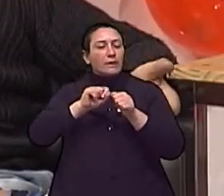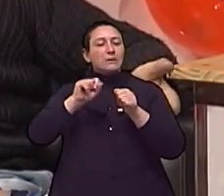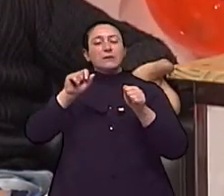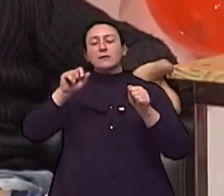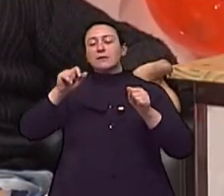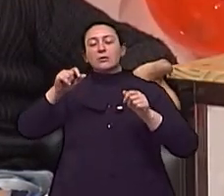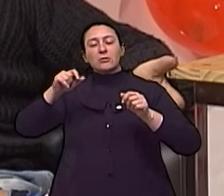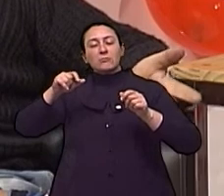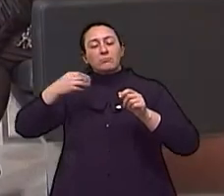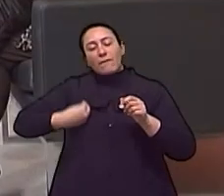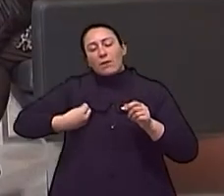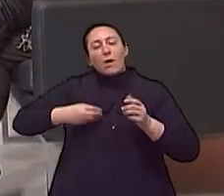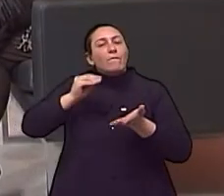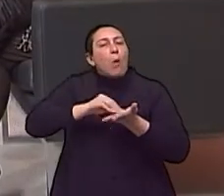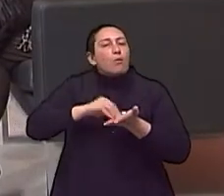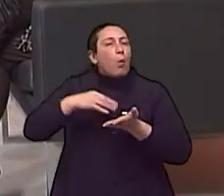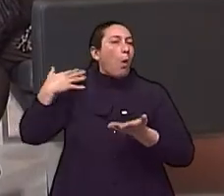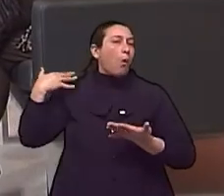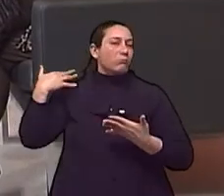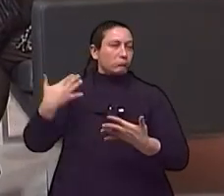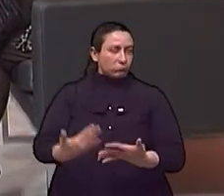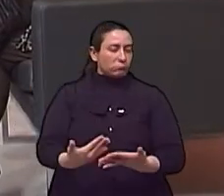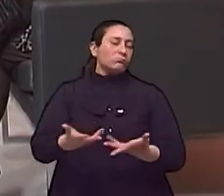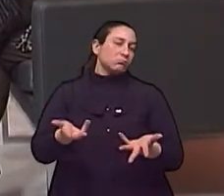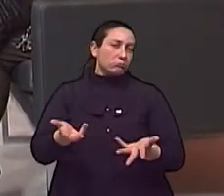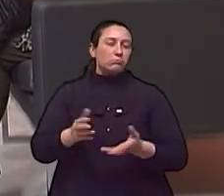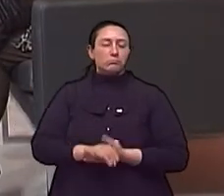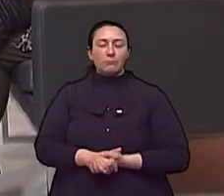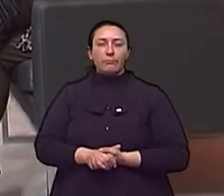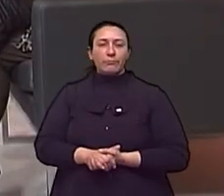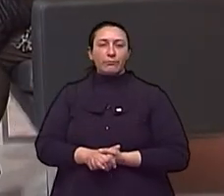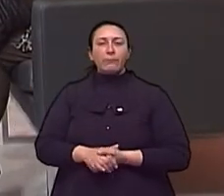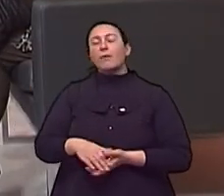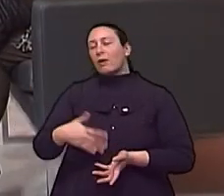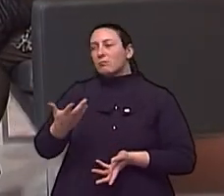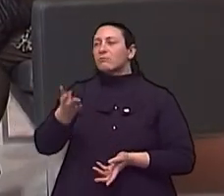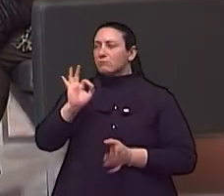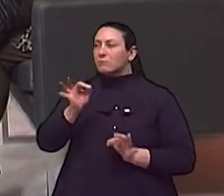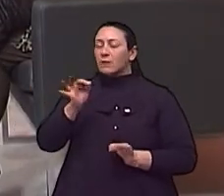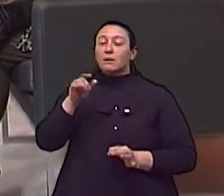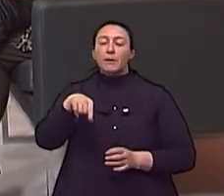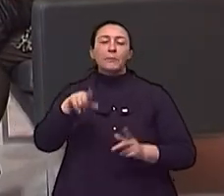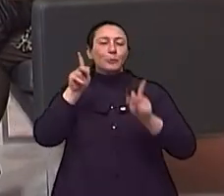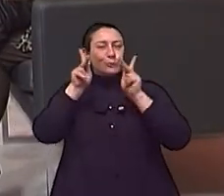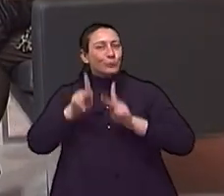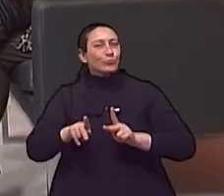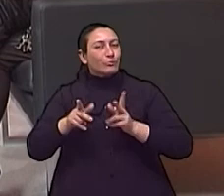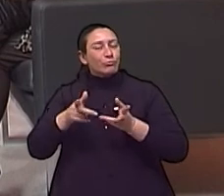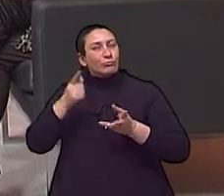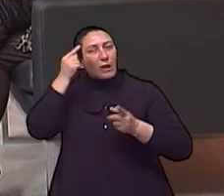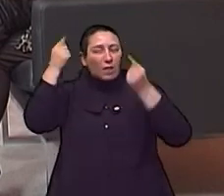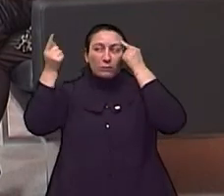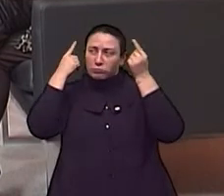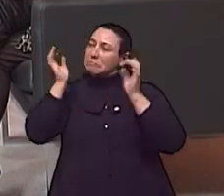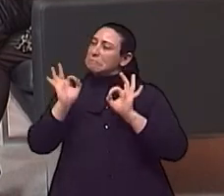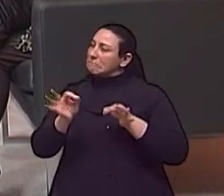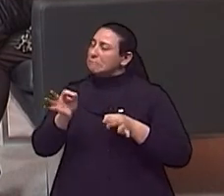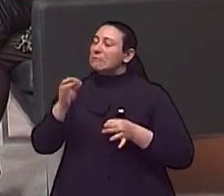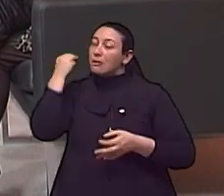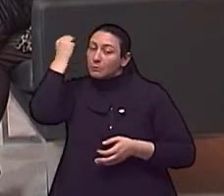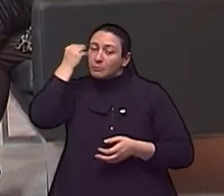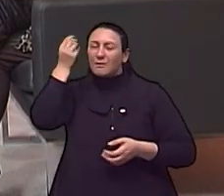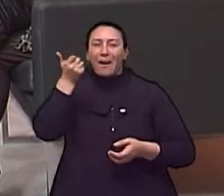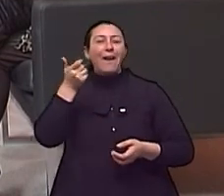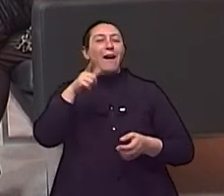atendeu saber sua idade né aceitação Alice sim busca Um busca uma criatividade lado de cá um terapeuta para